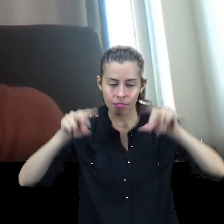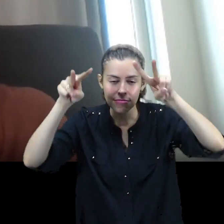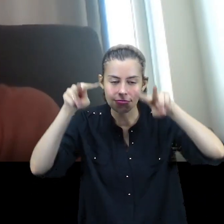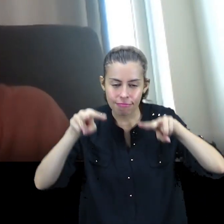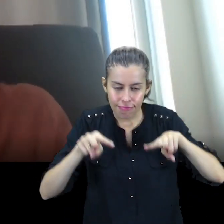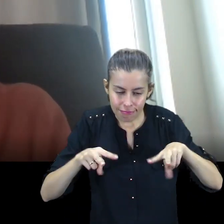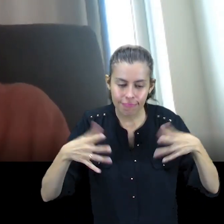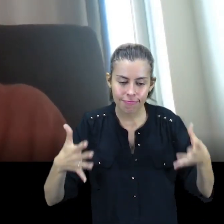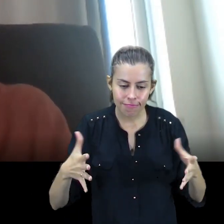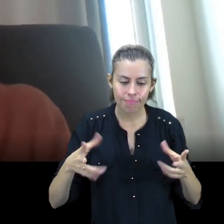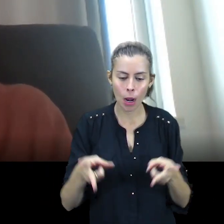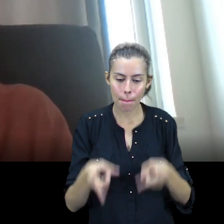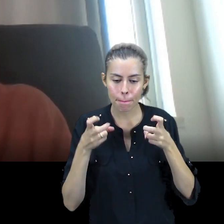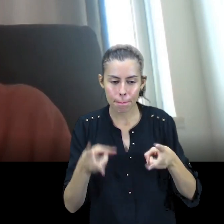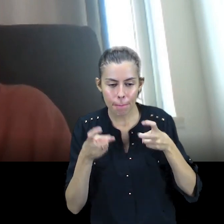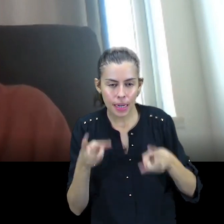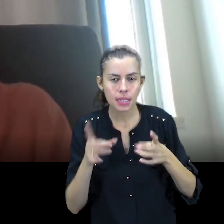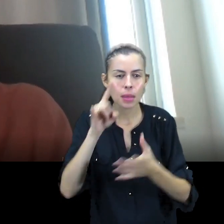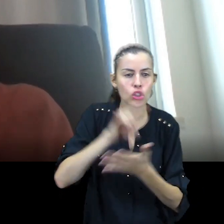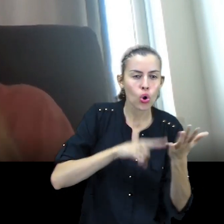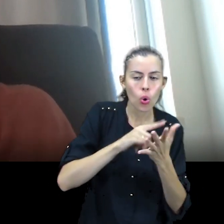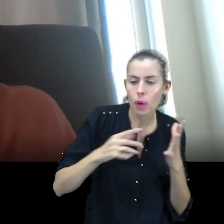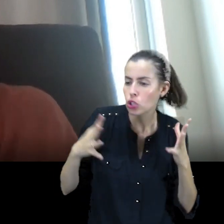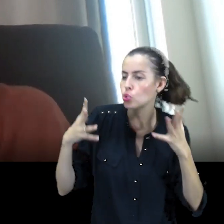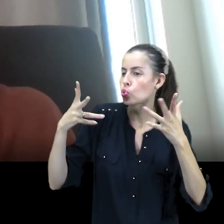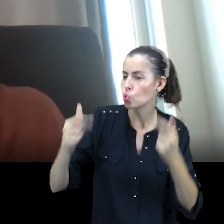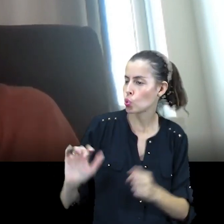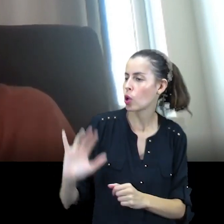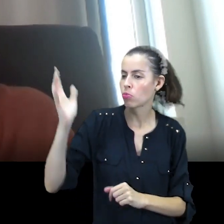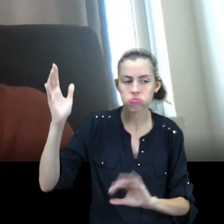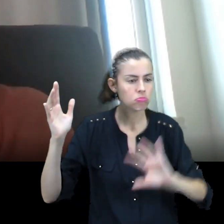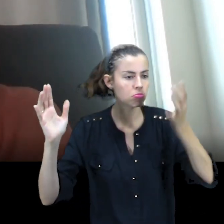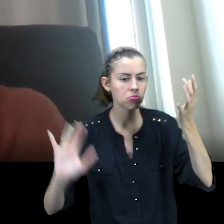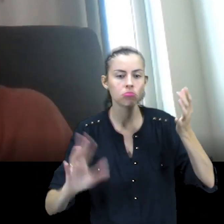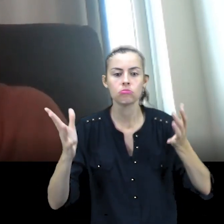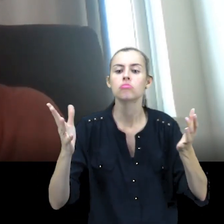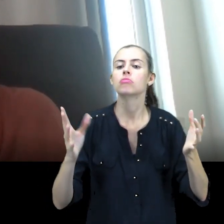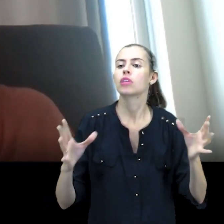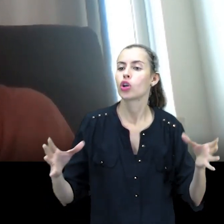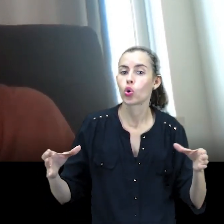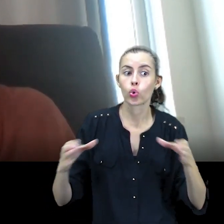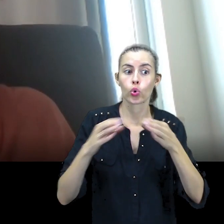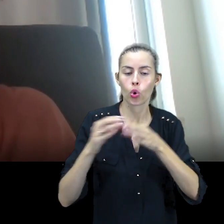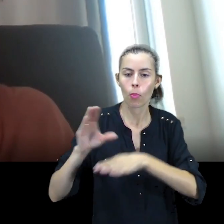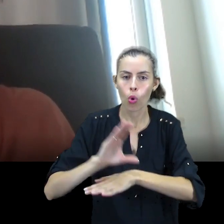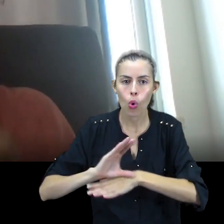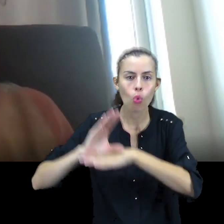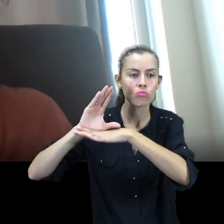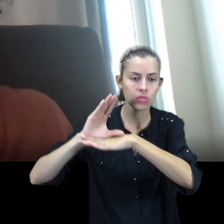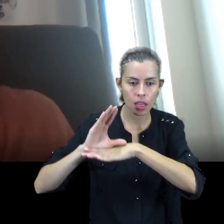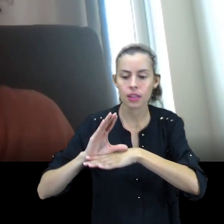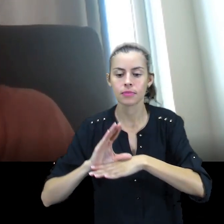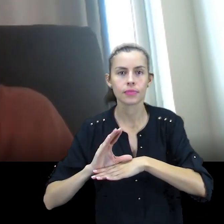administração central, com os colegiados de curso, e aí pensar em possíveis alterações na resolução, no que é